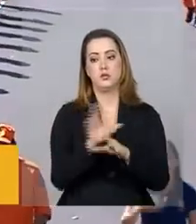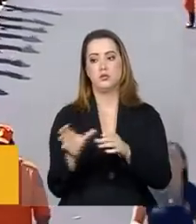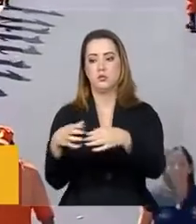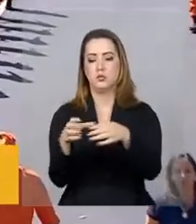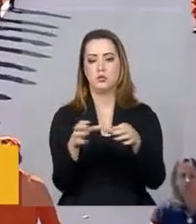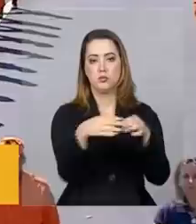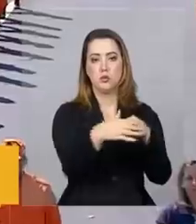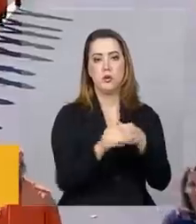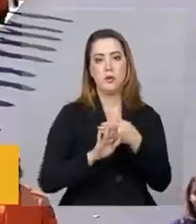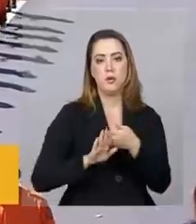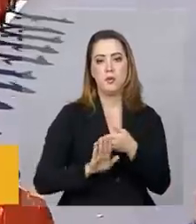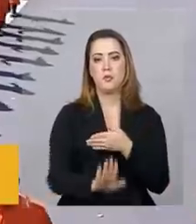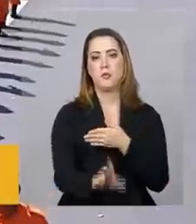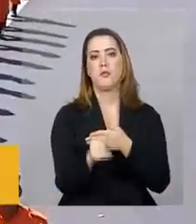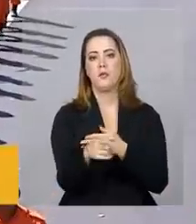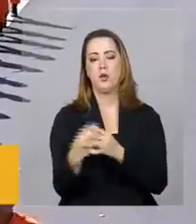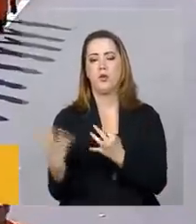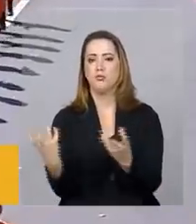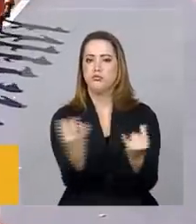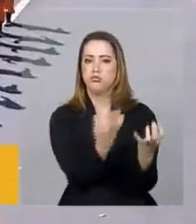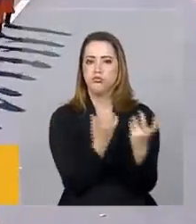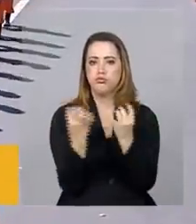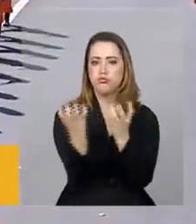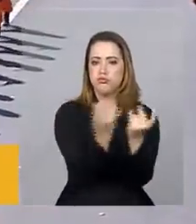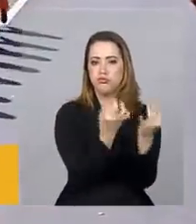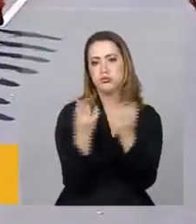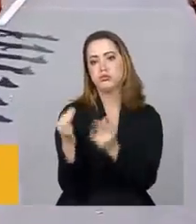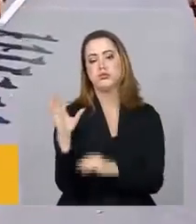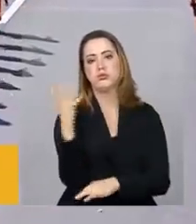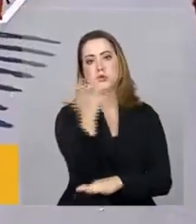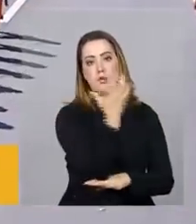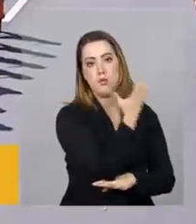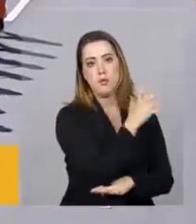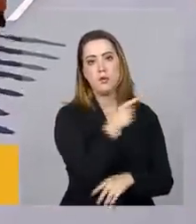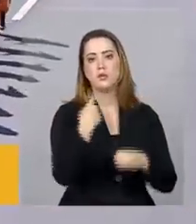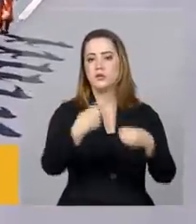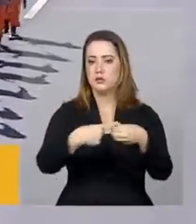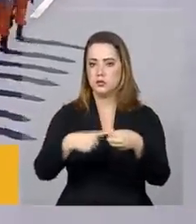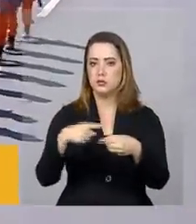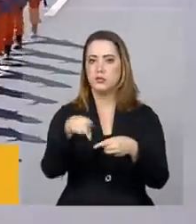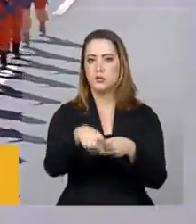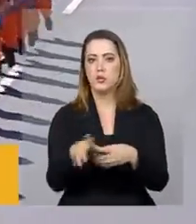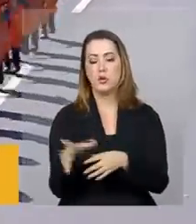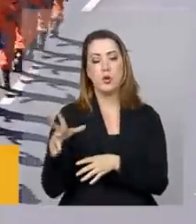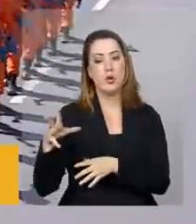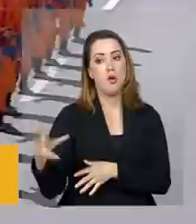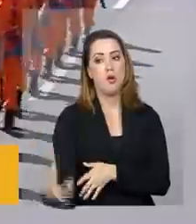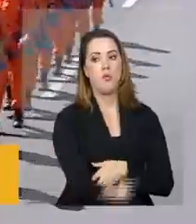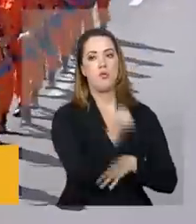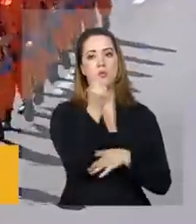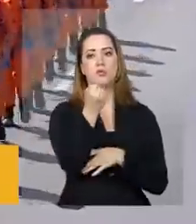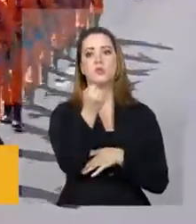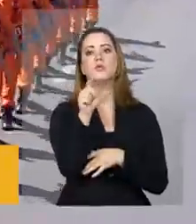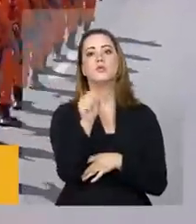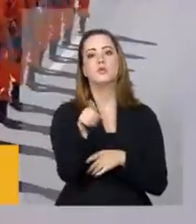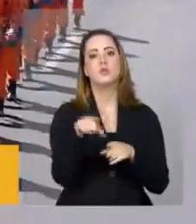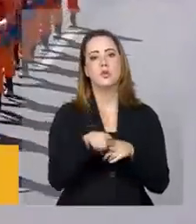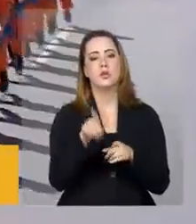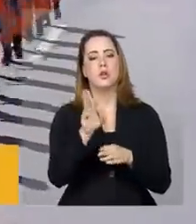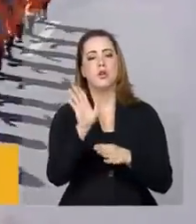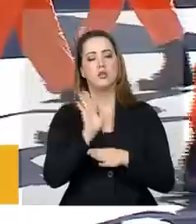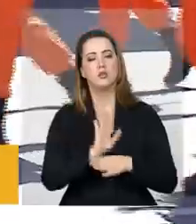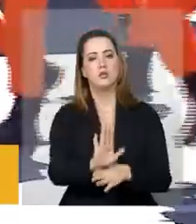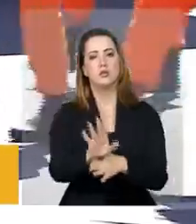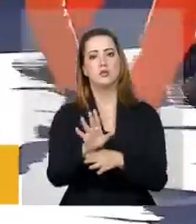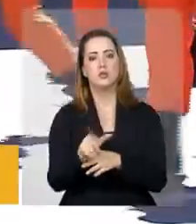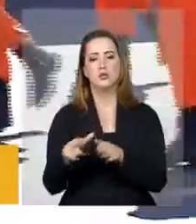de prevenção, o combate a incêndios urbanos e florestais, busca e salvamento, atendimento pré-hospitalar, contenção